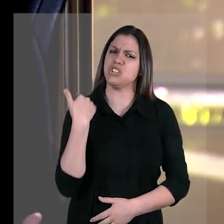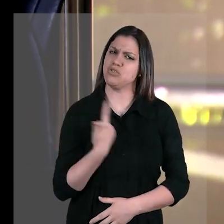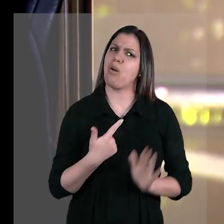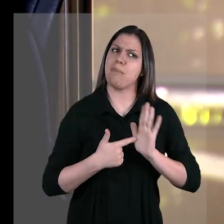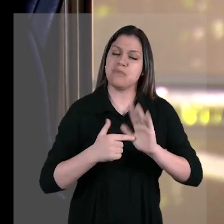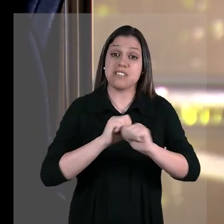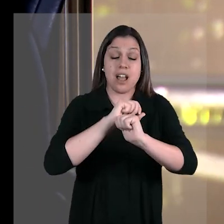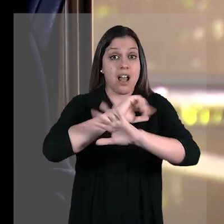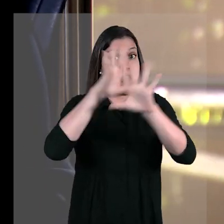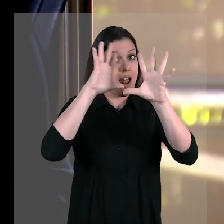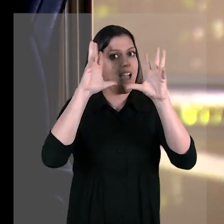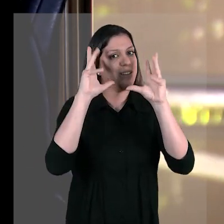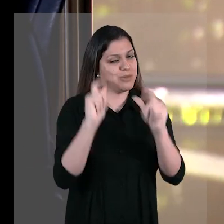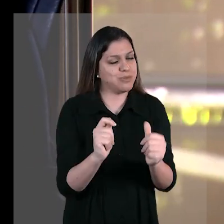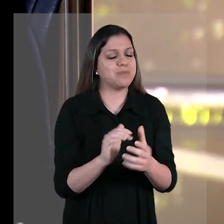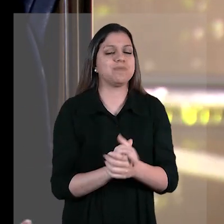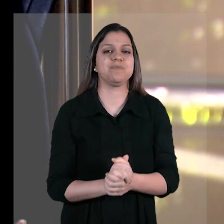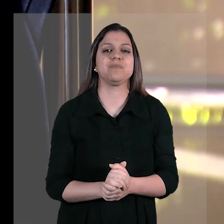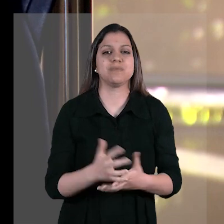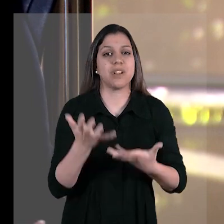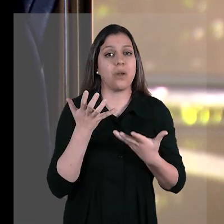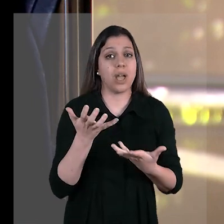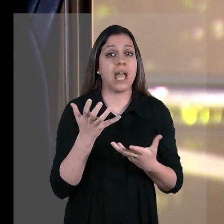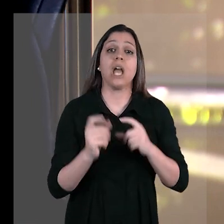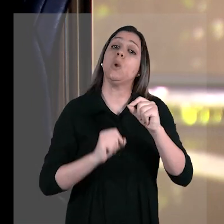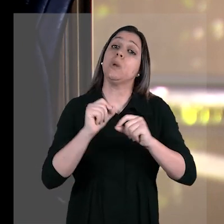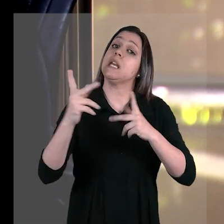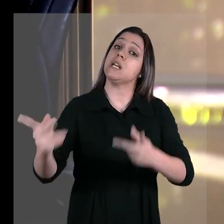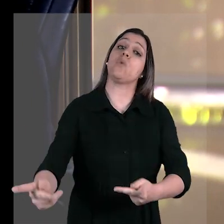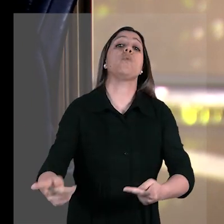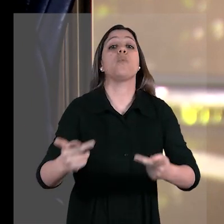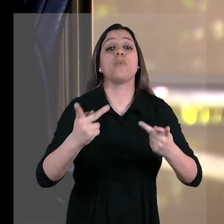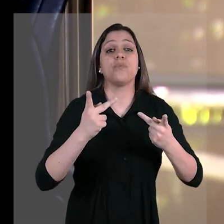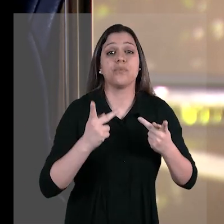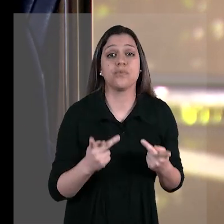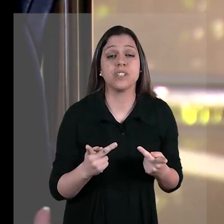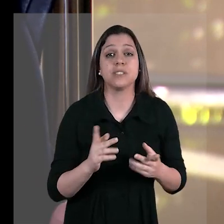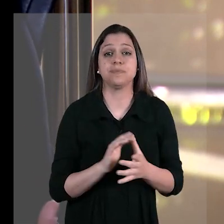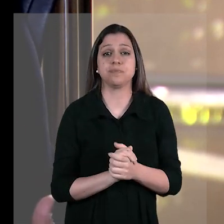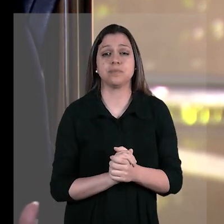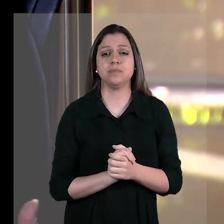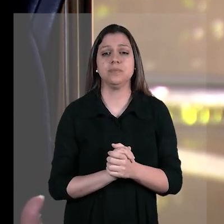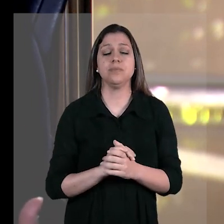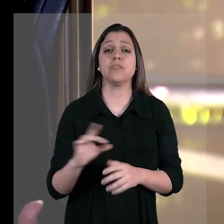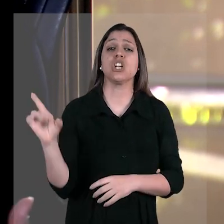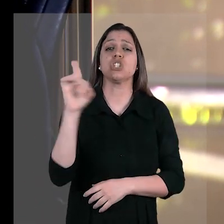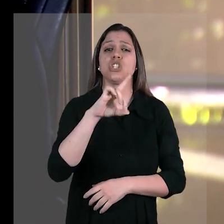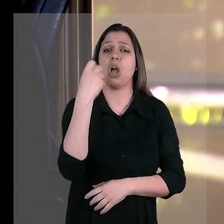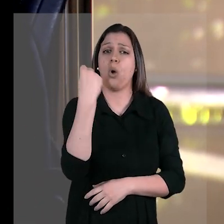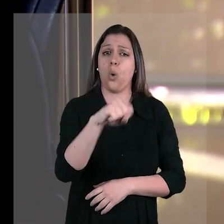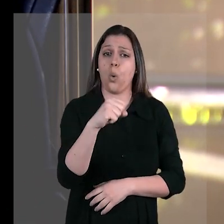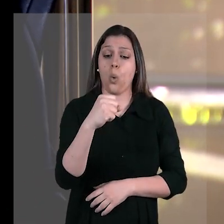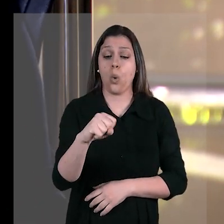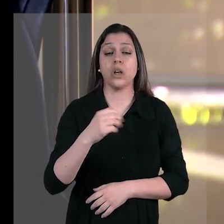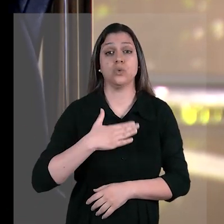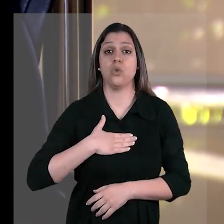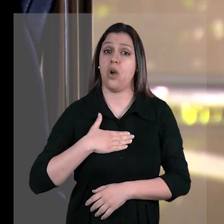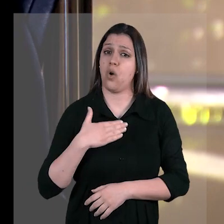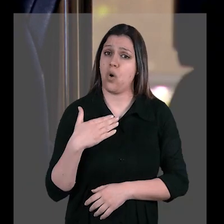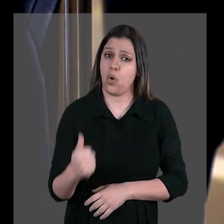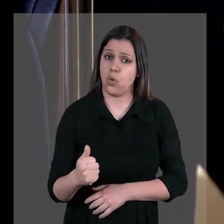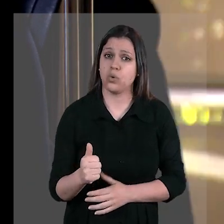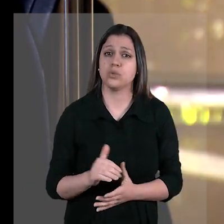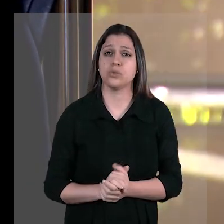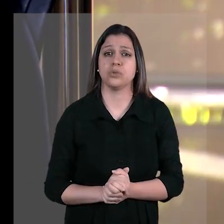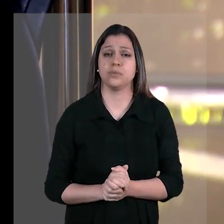nós esclarecermos tudo isso e, assim, eu gostaria de fazer um convite, né, no próximo dia 8 de